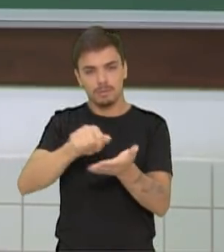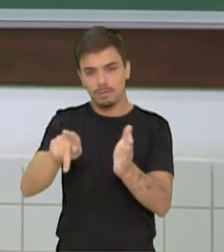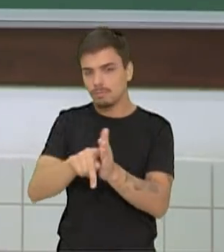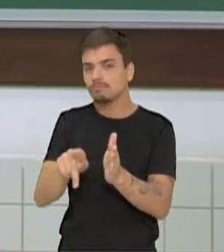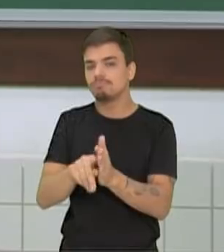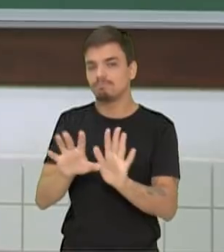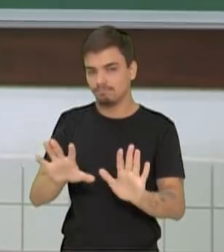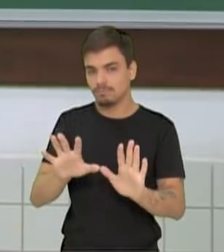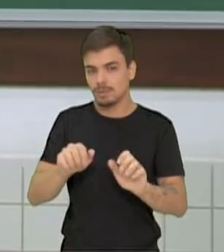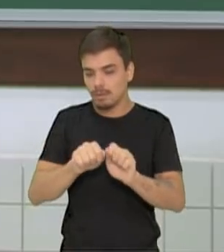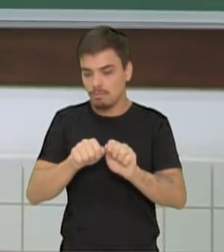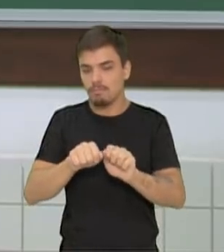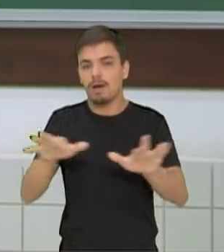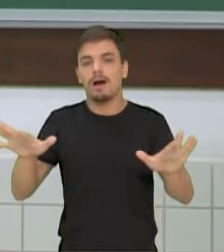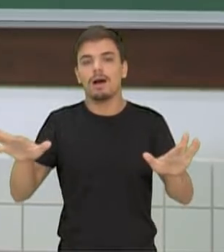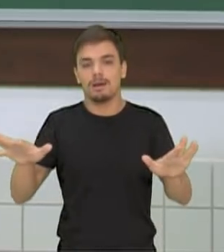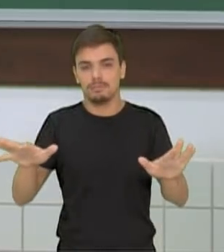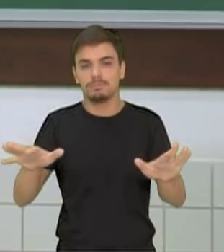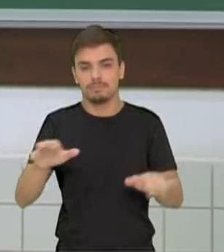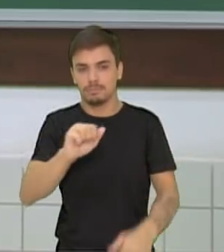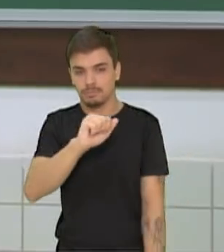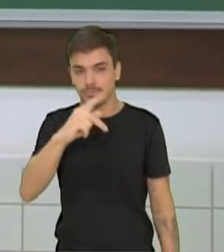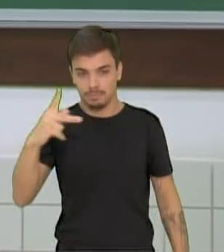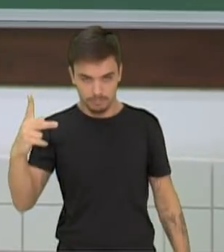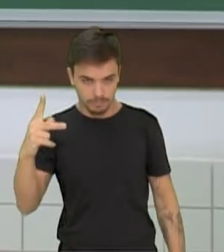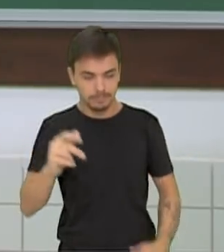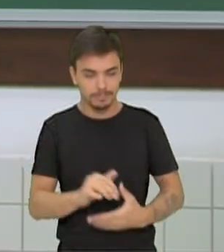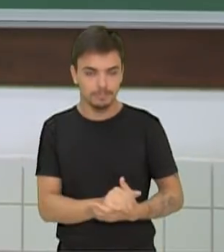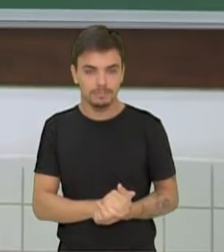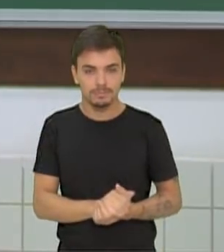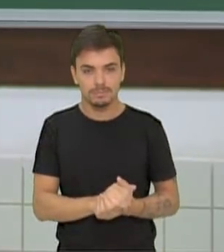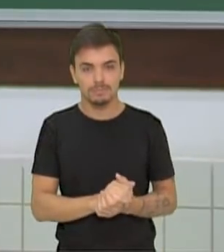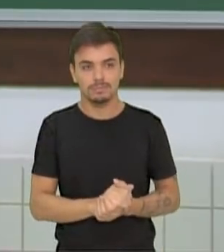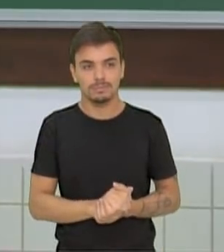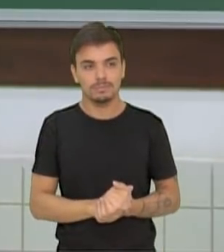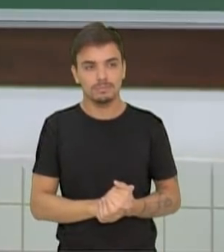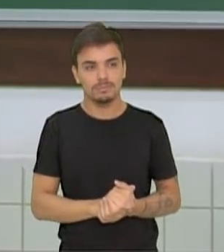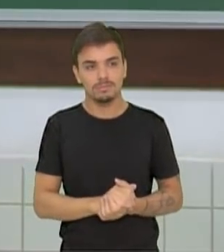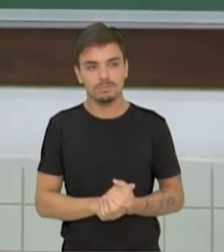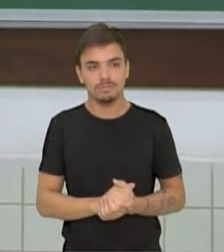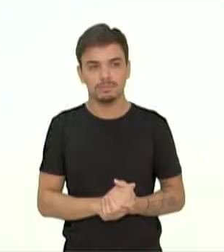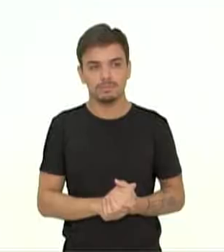aí e espalhadas nesses dispositivos, certo?